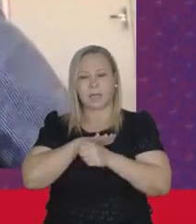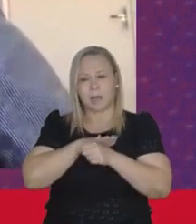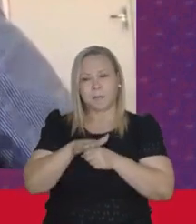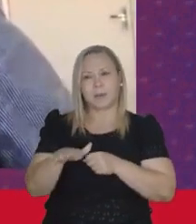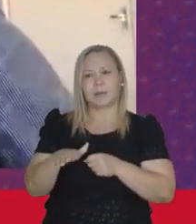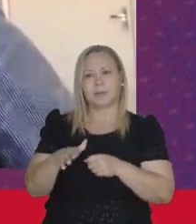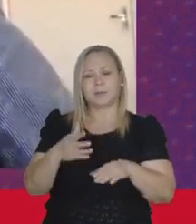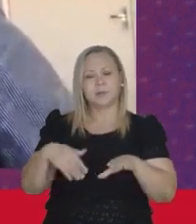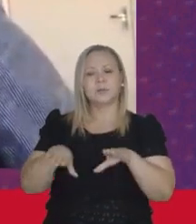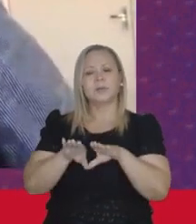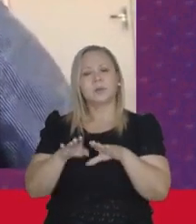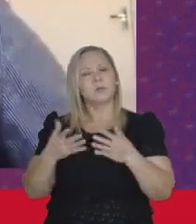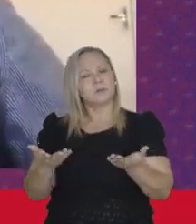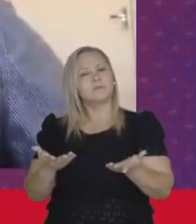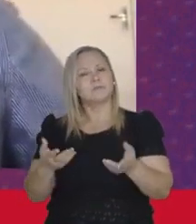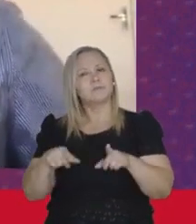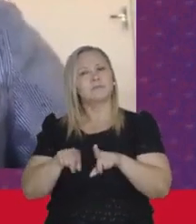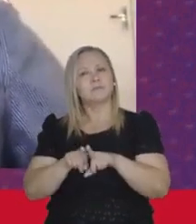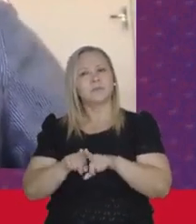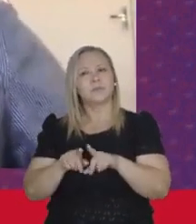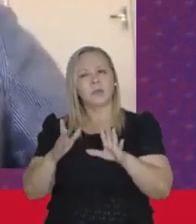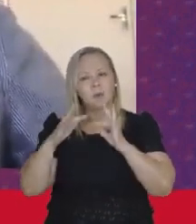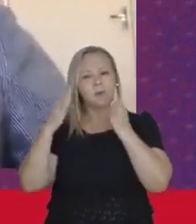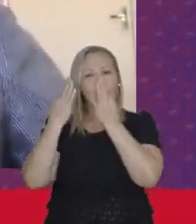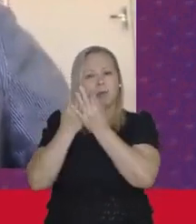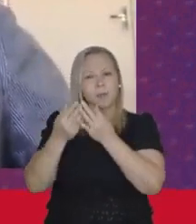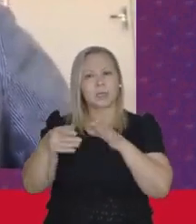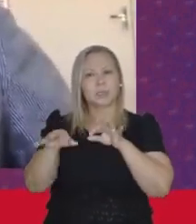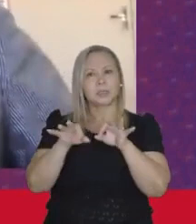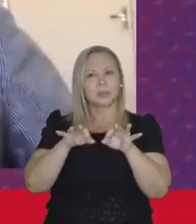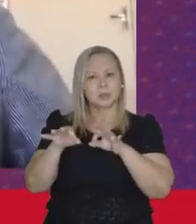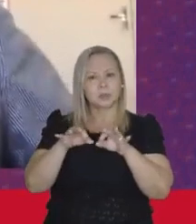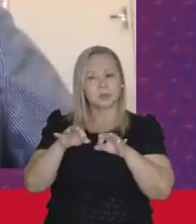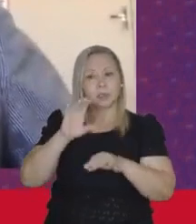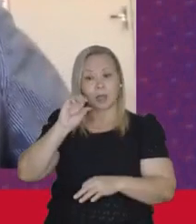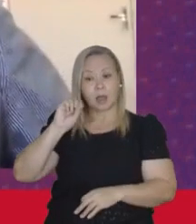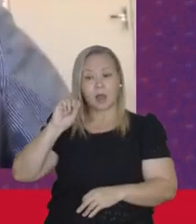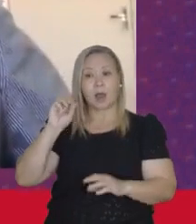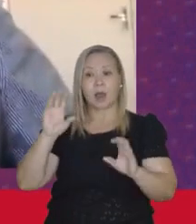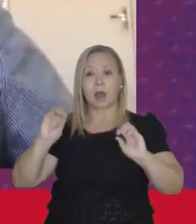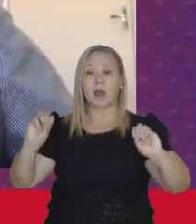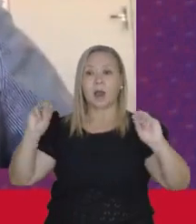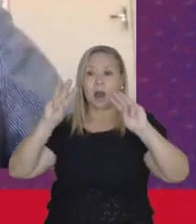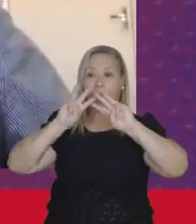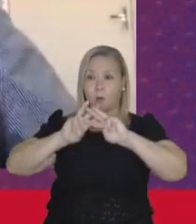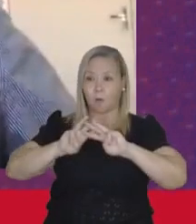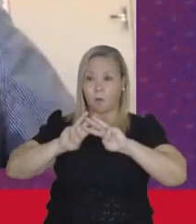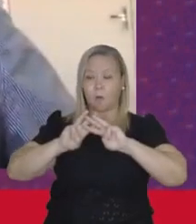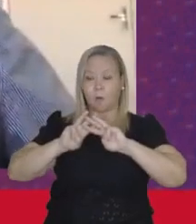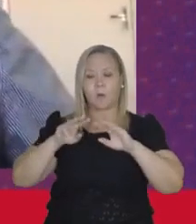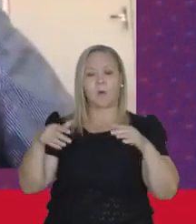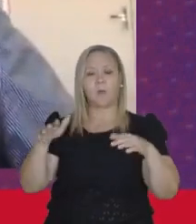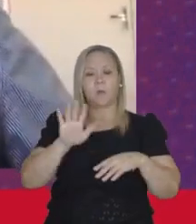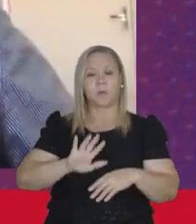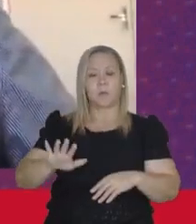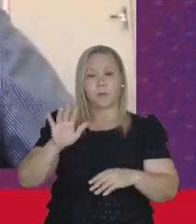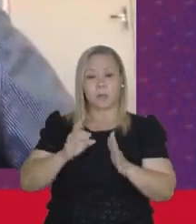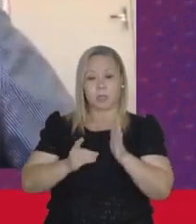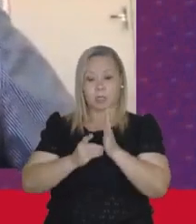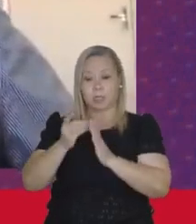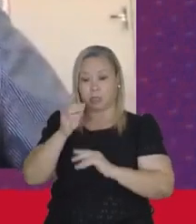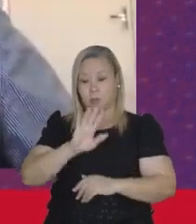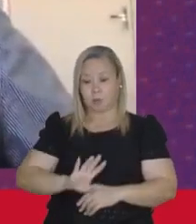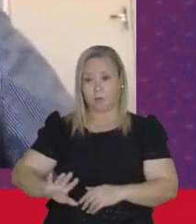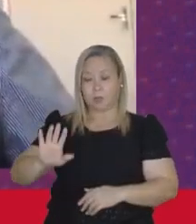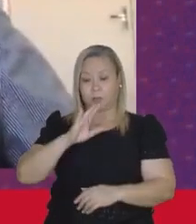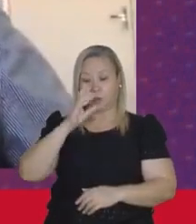inclusive a uma família? A Organização das Nações Unidas, por meio da Declaração